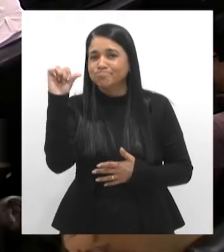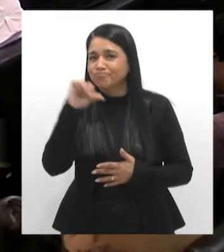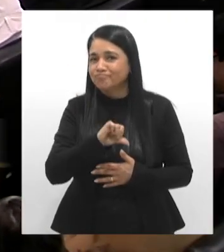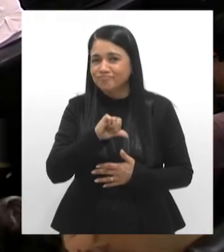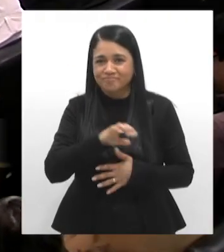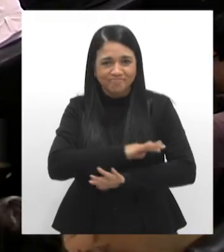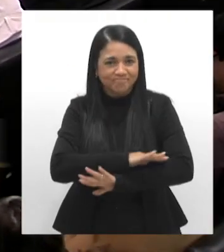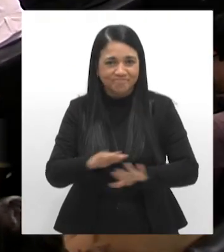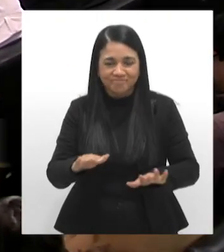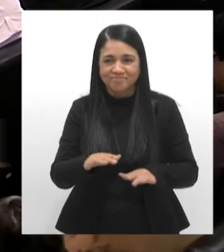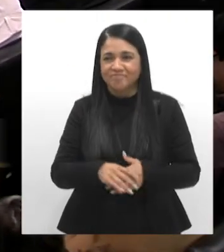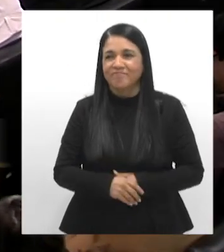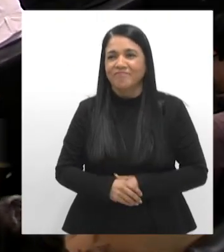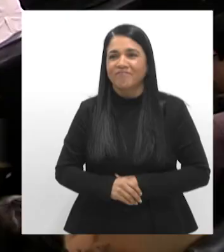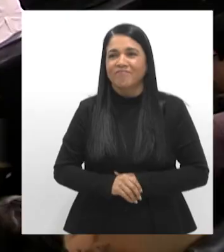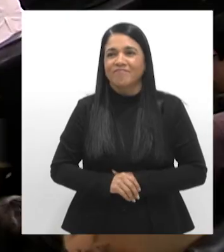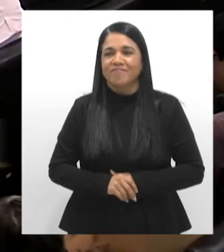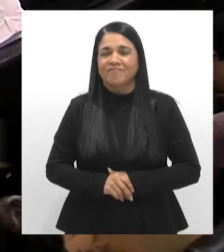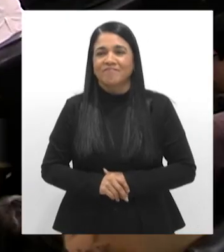Bom,